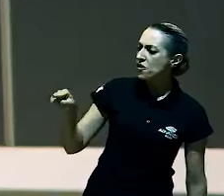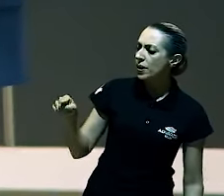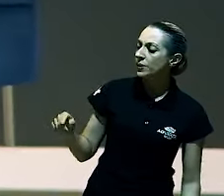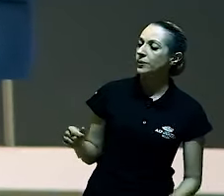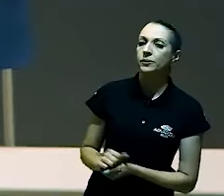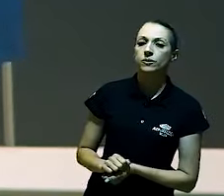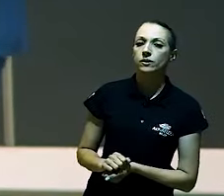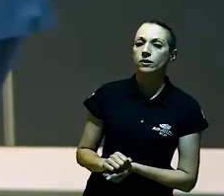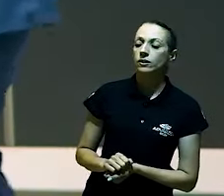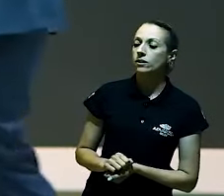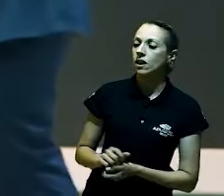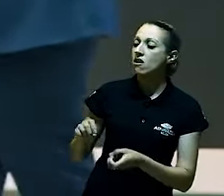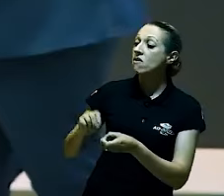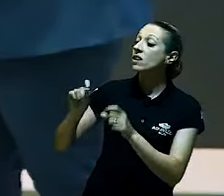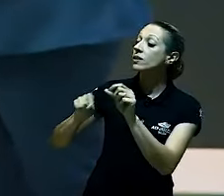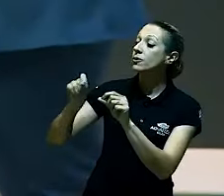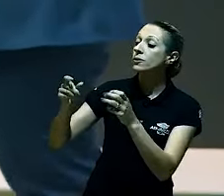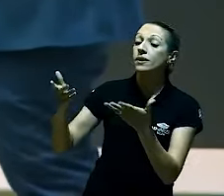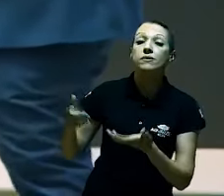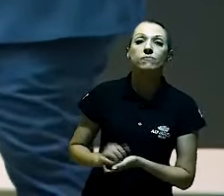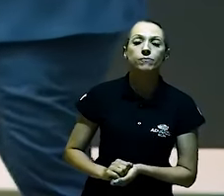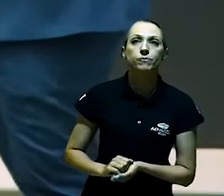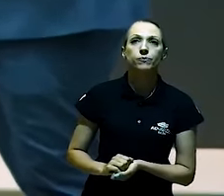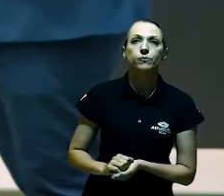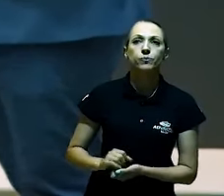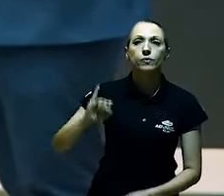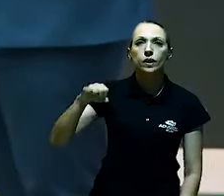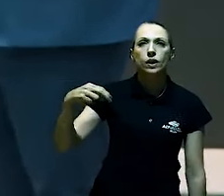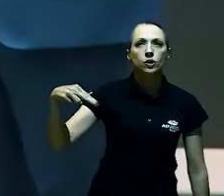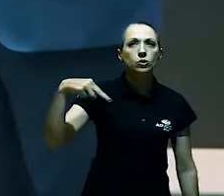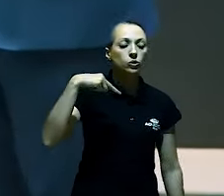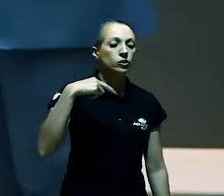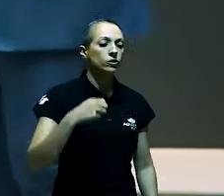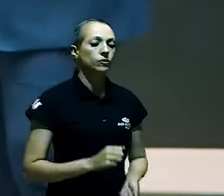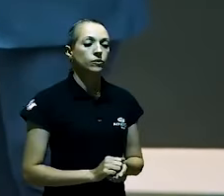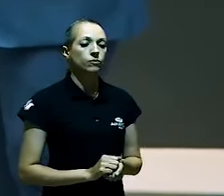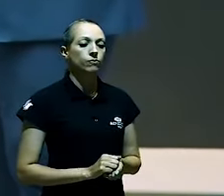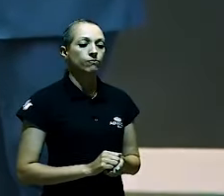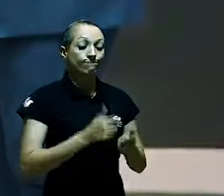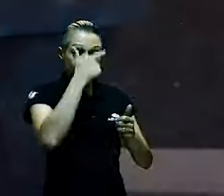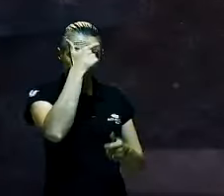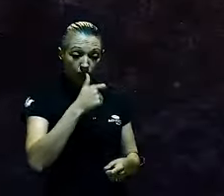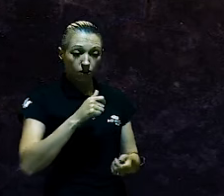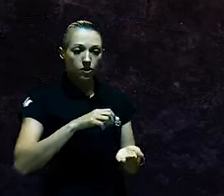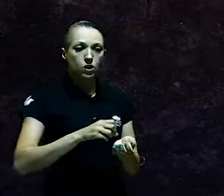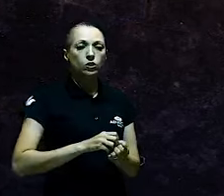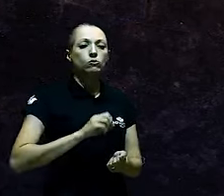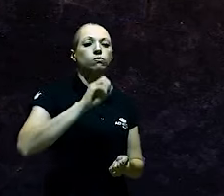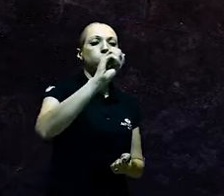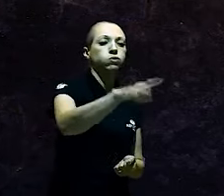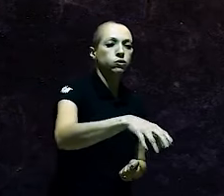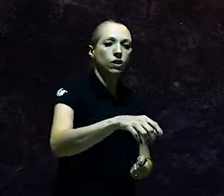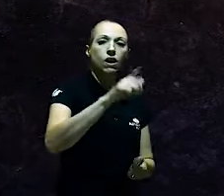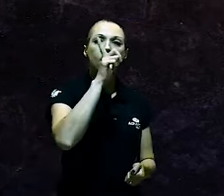acalme? Jonas responde para eles: peguem-me e me lancem ao mar. Essa expressão, peguem-me e